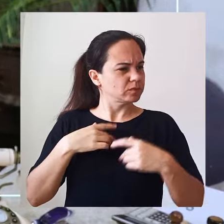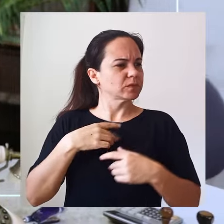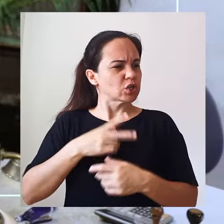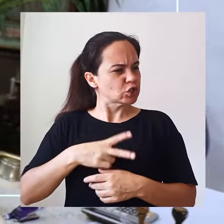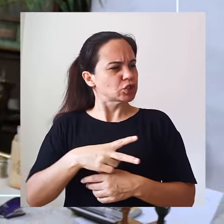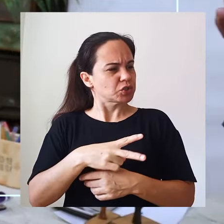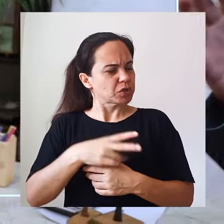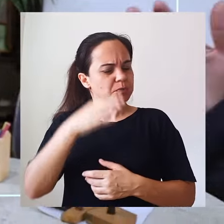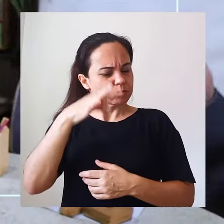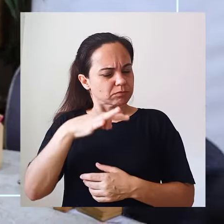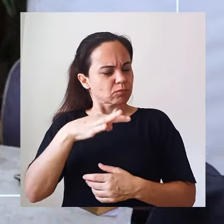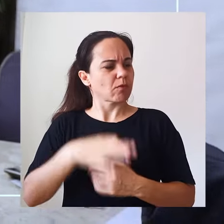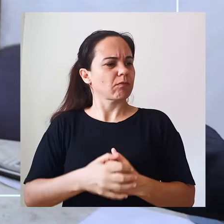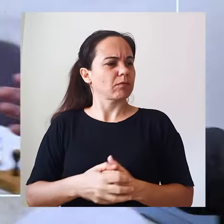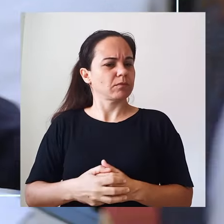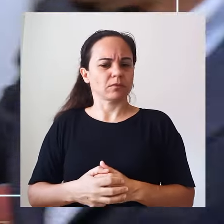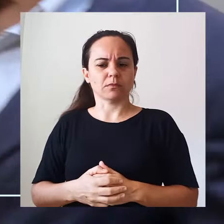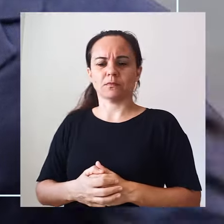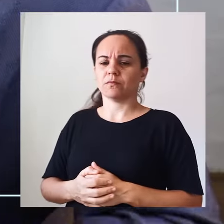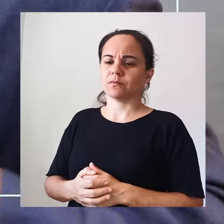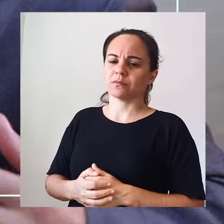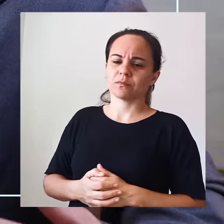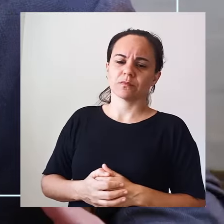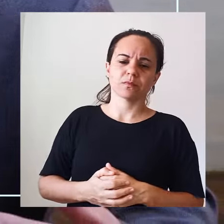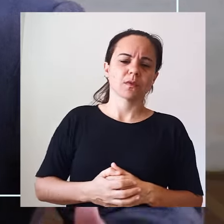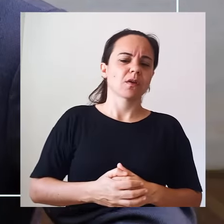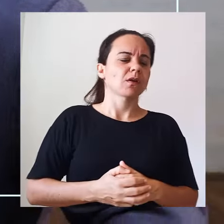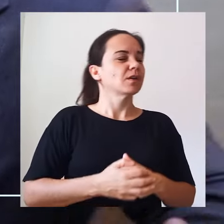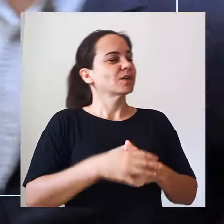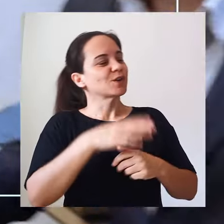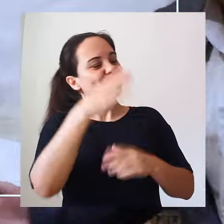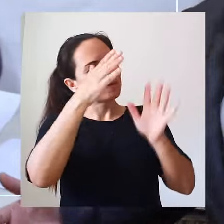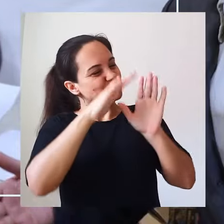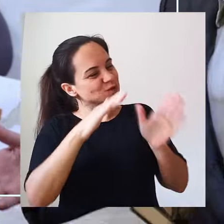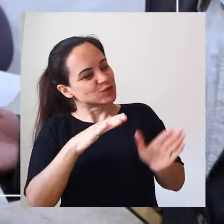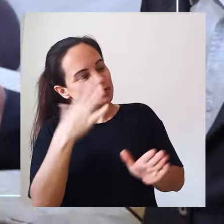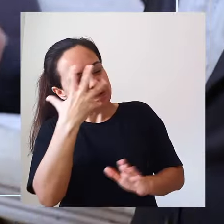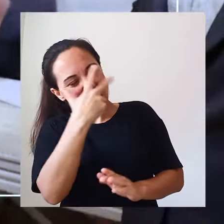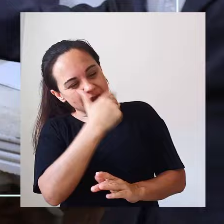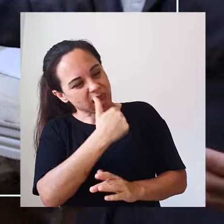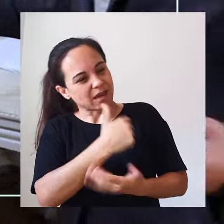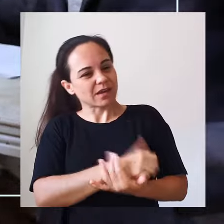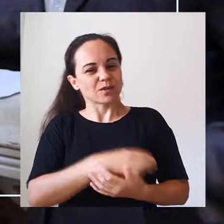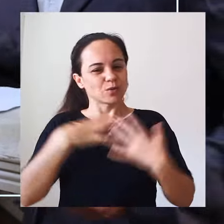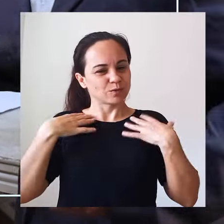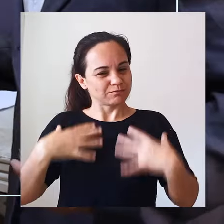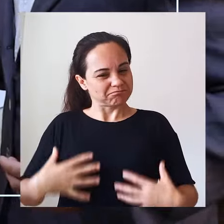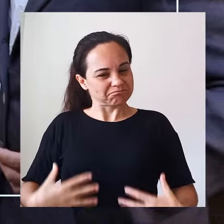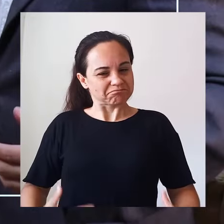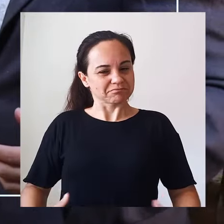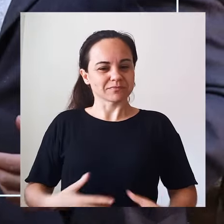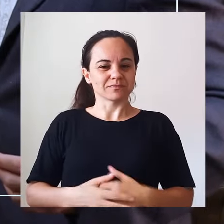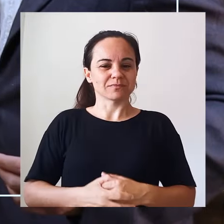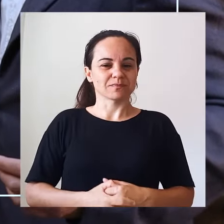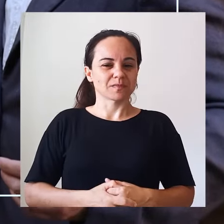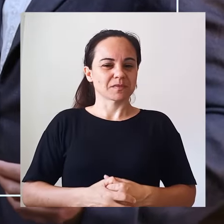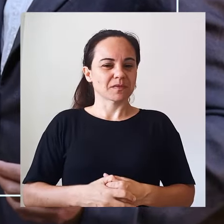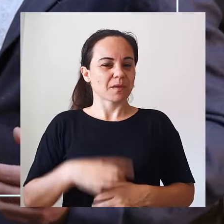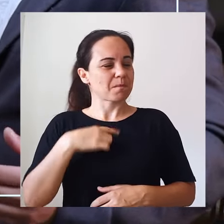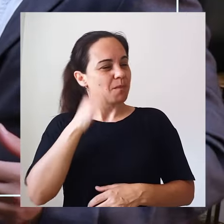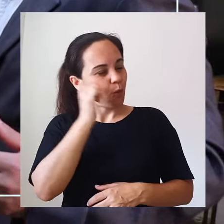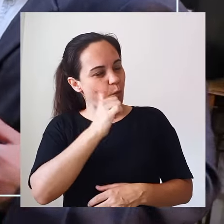amei-te. Oh, que vestido bonito que vestes, minha esposa.